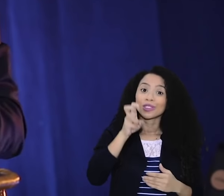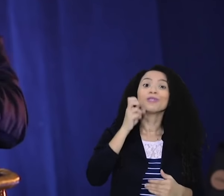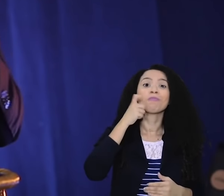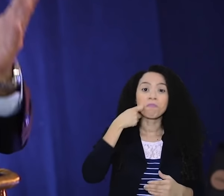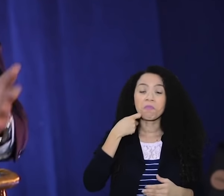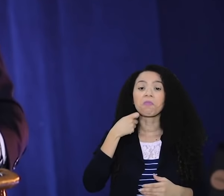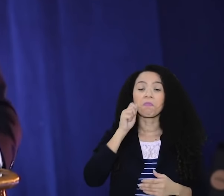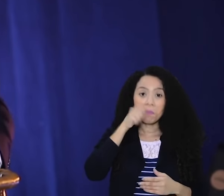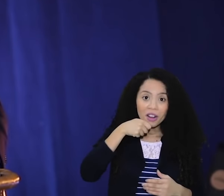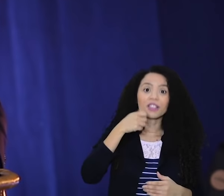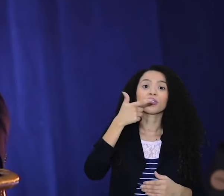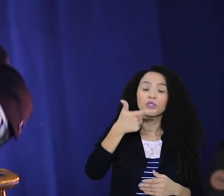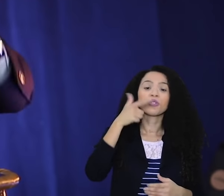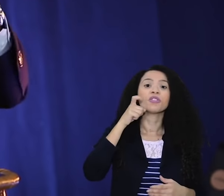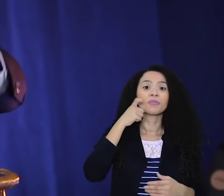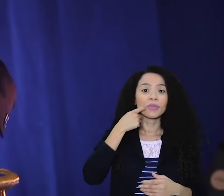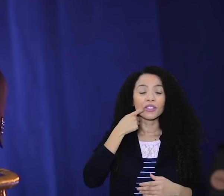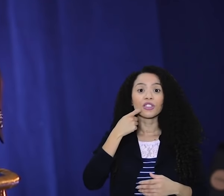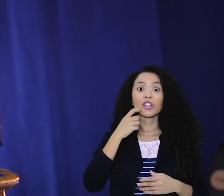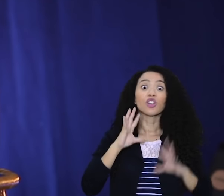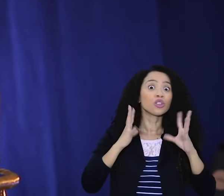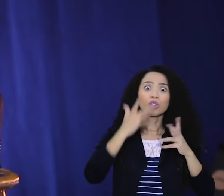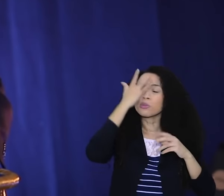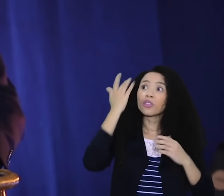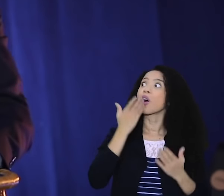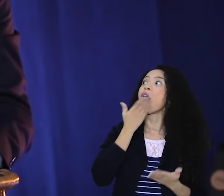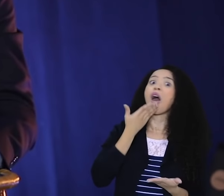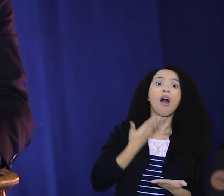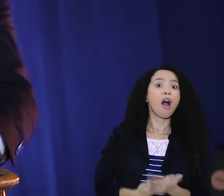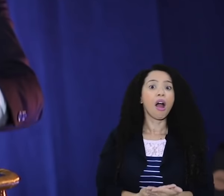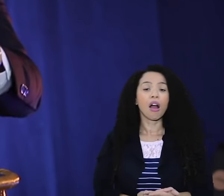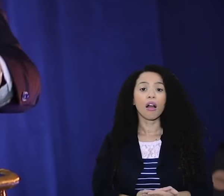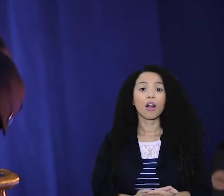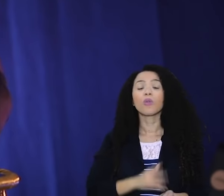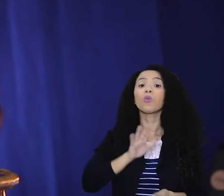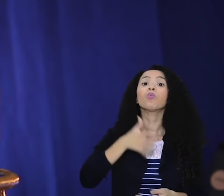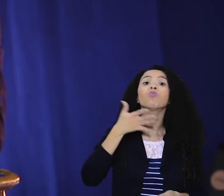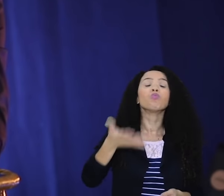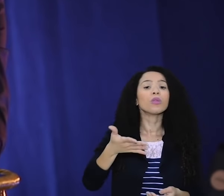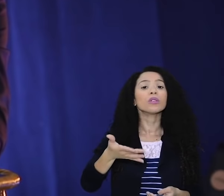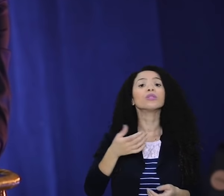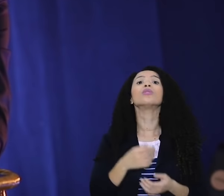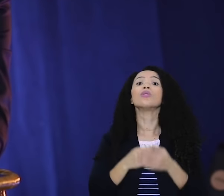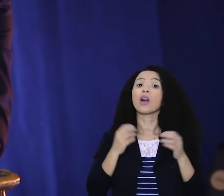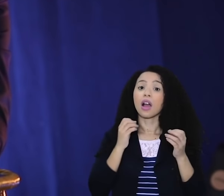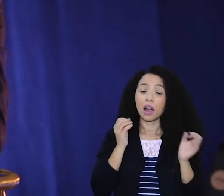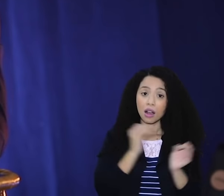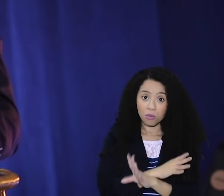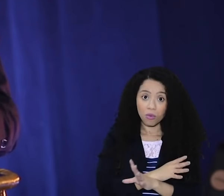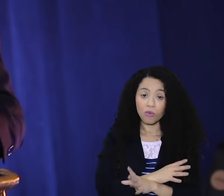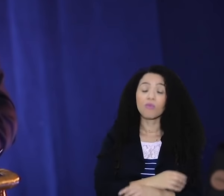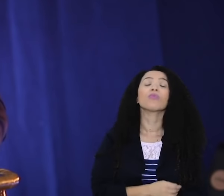alimentou uma grande multidão e ficaram todos muito impressionados. Quando terminou aquele evento, embora João não